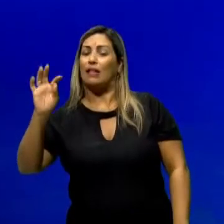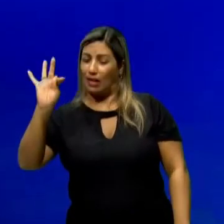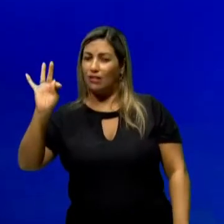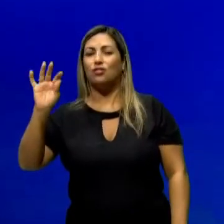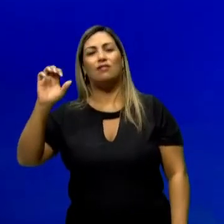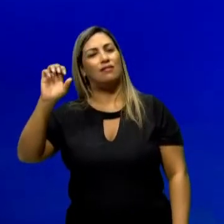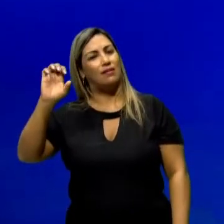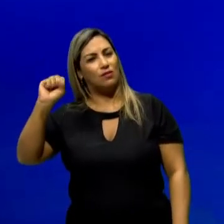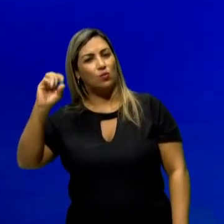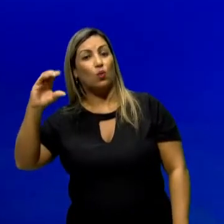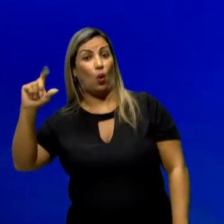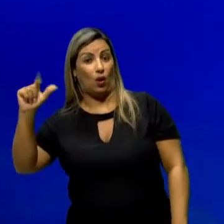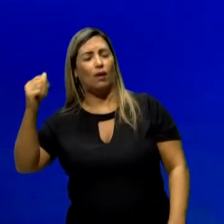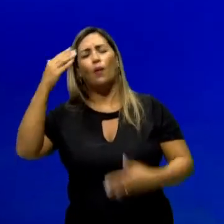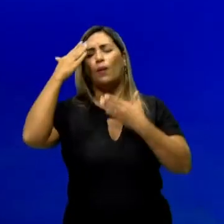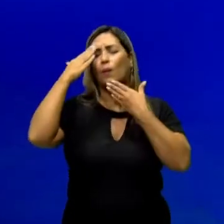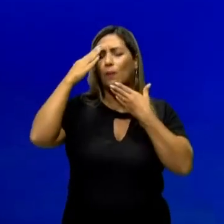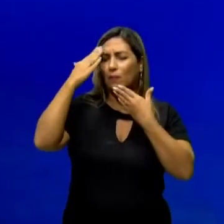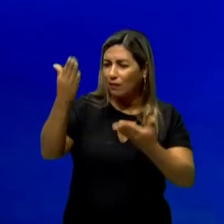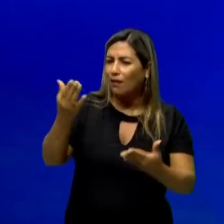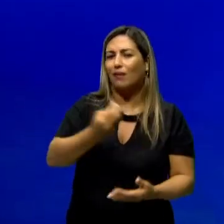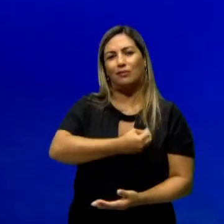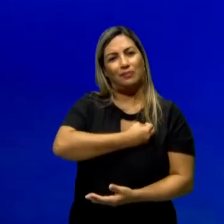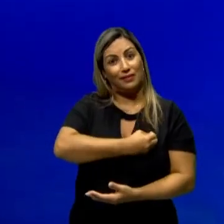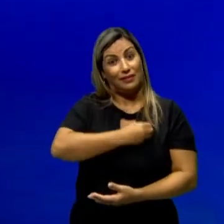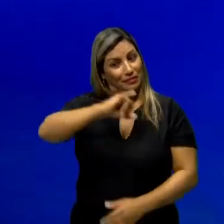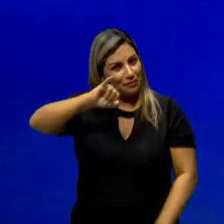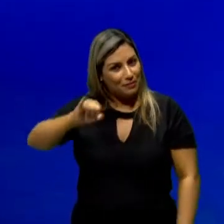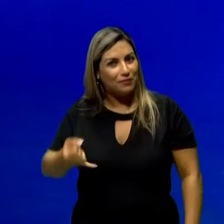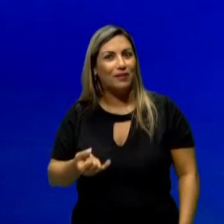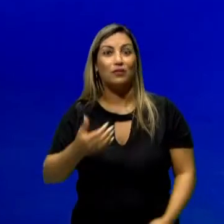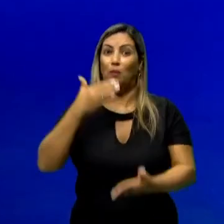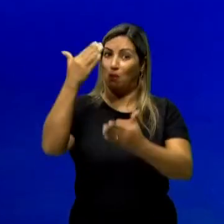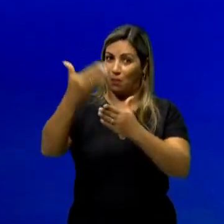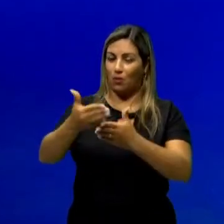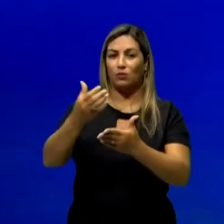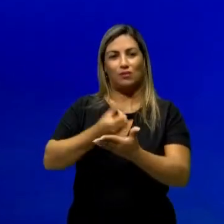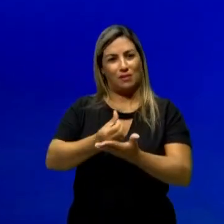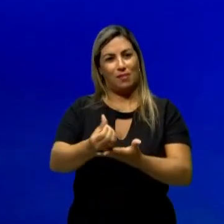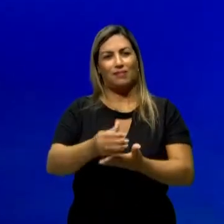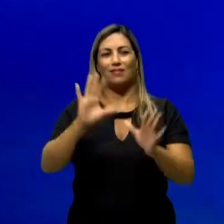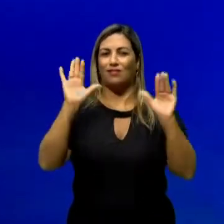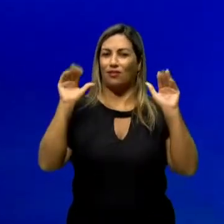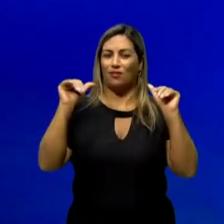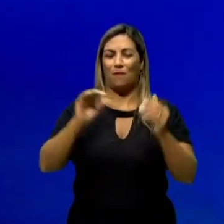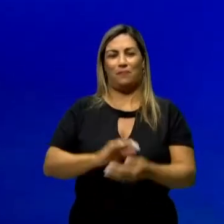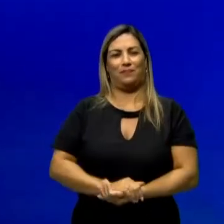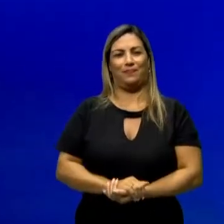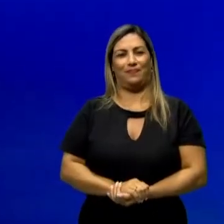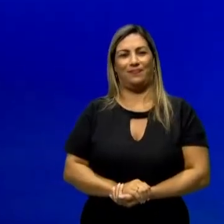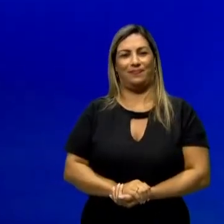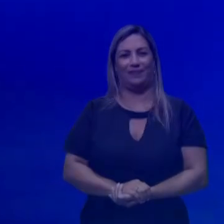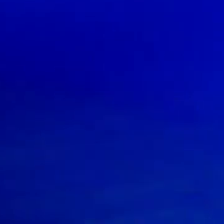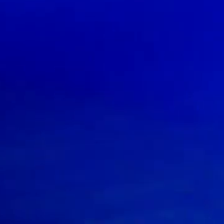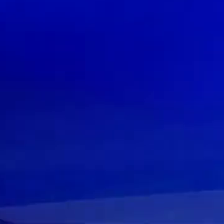Muito obrigado por sua presença, aproveitem o próximo semestre e até a próxima. Tchau, tchau!